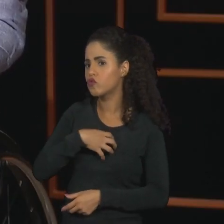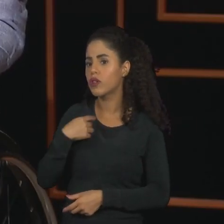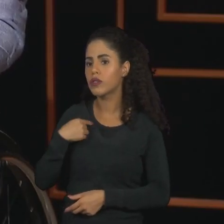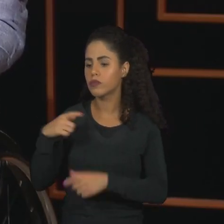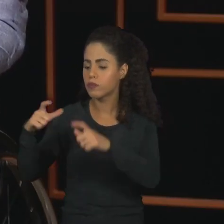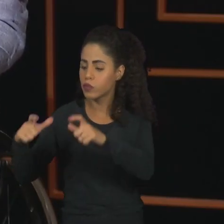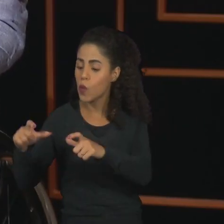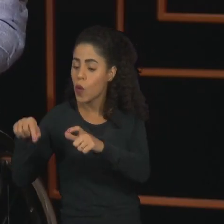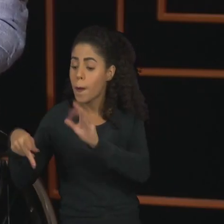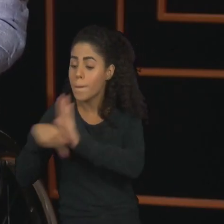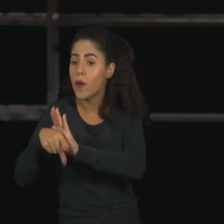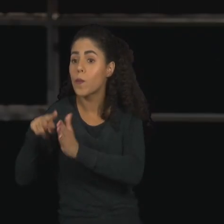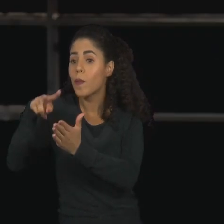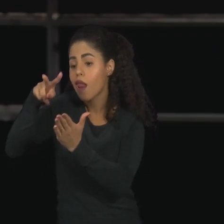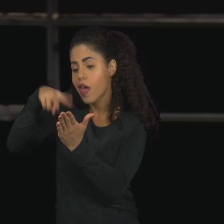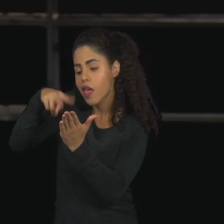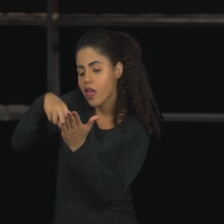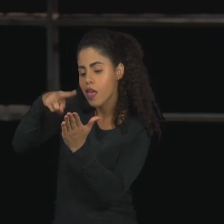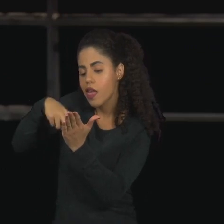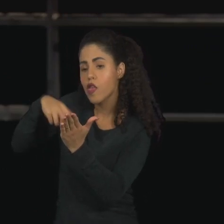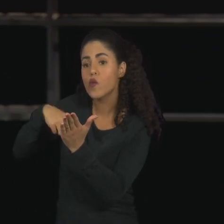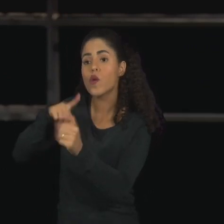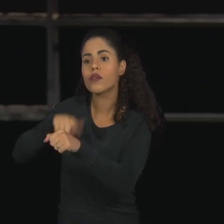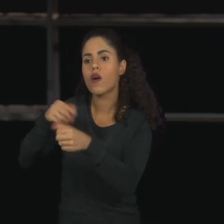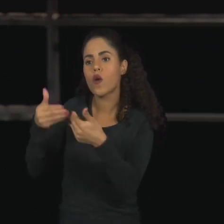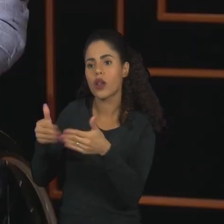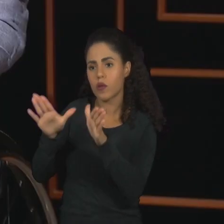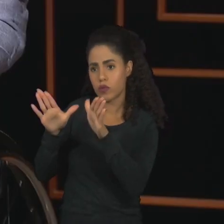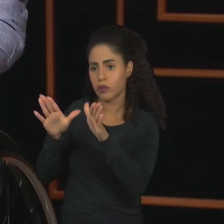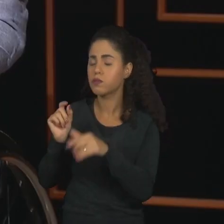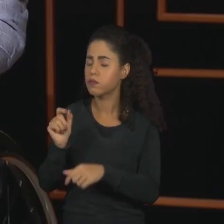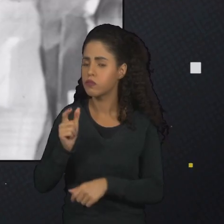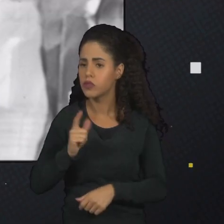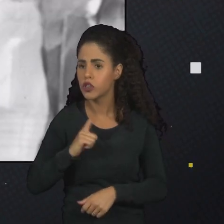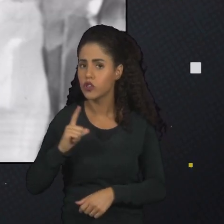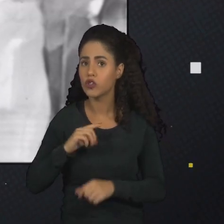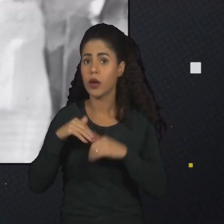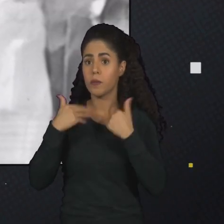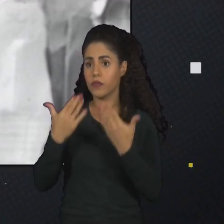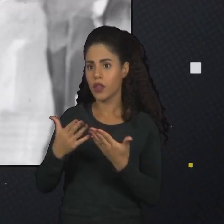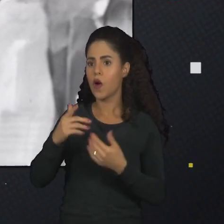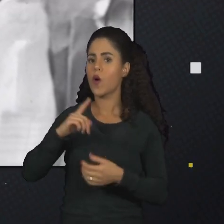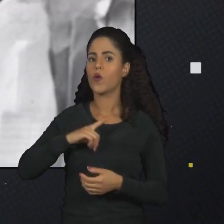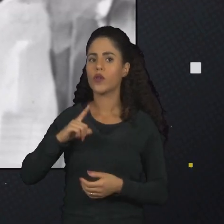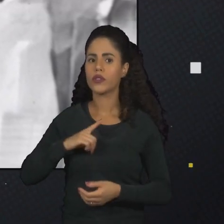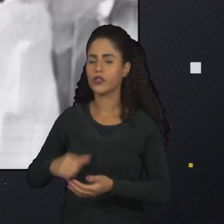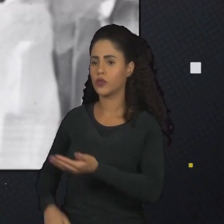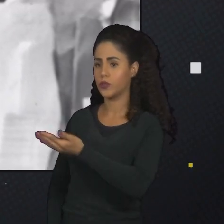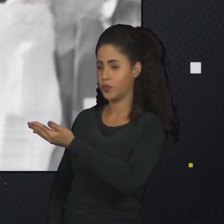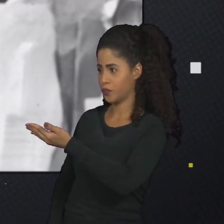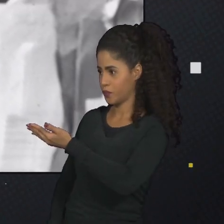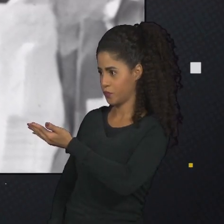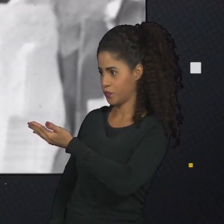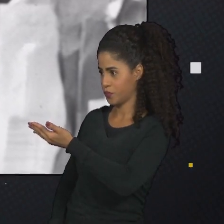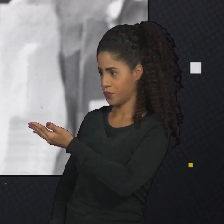sessão de leituras durante a inauguração. Então, estava o Lindolf Bell,